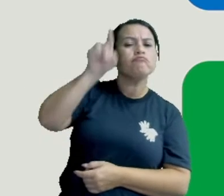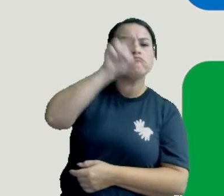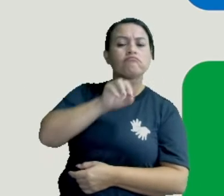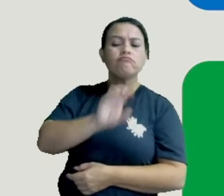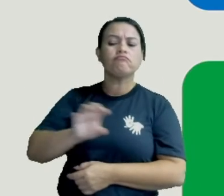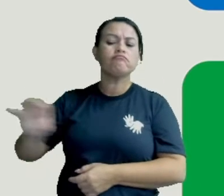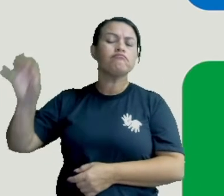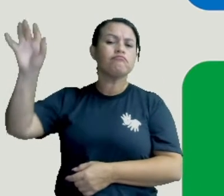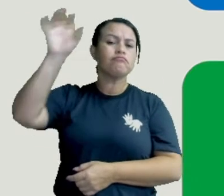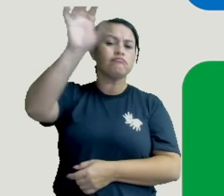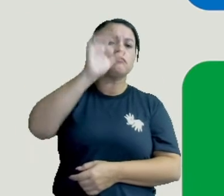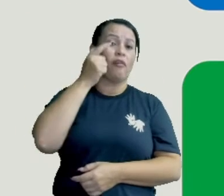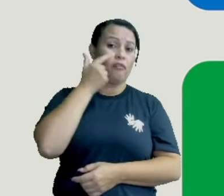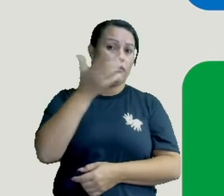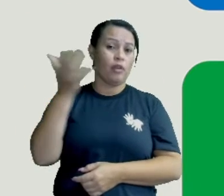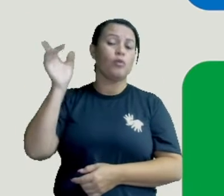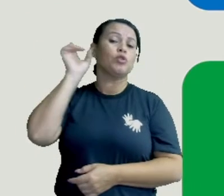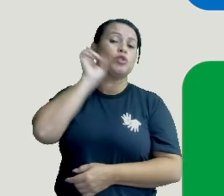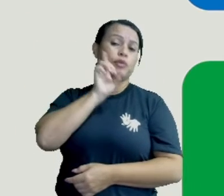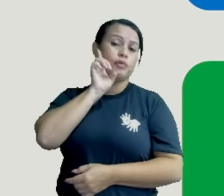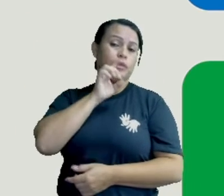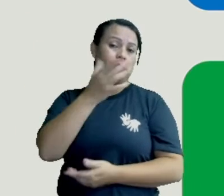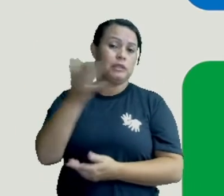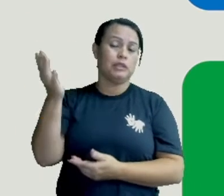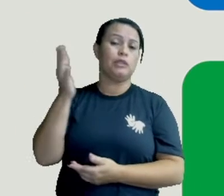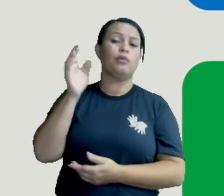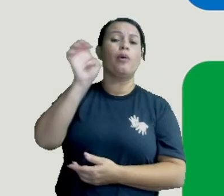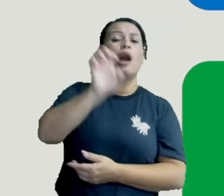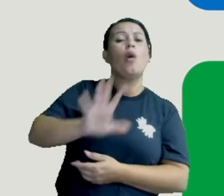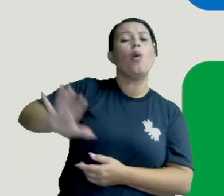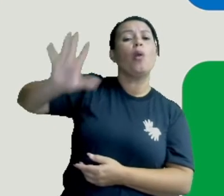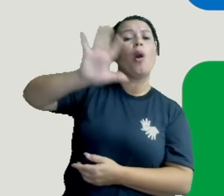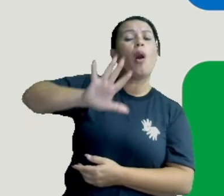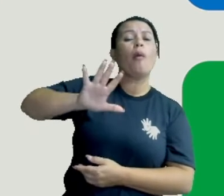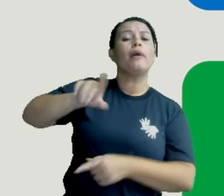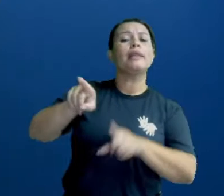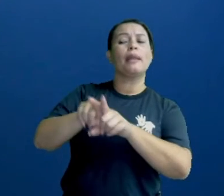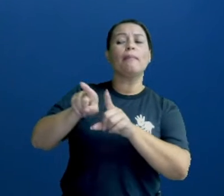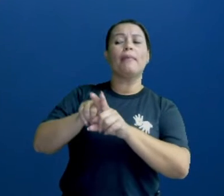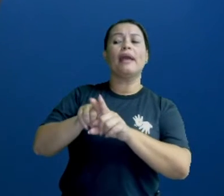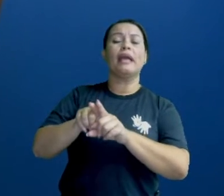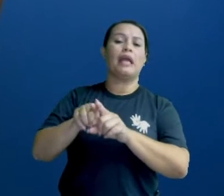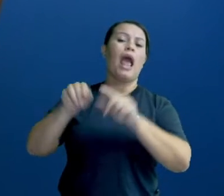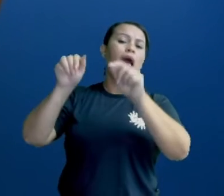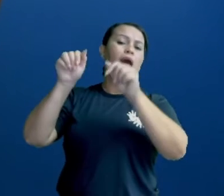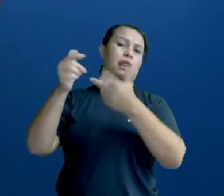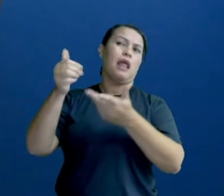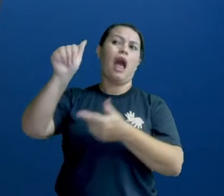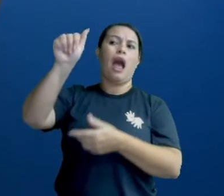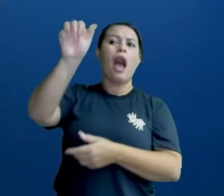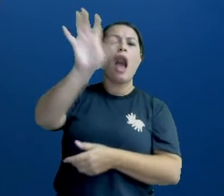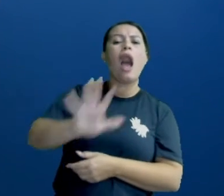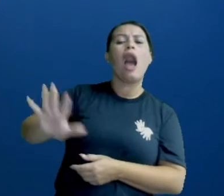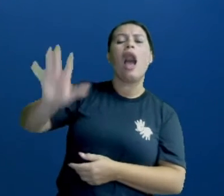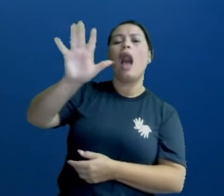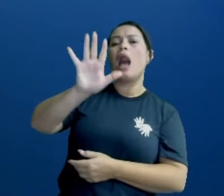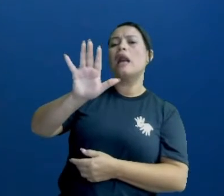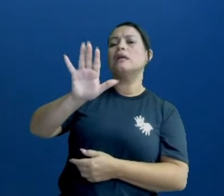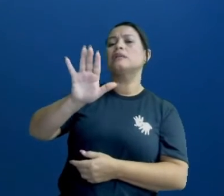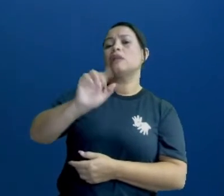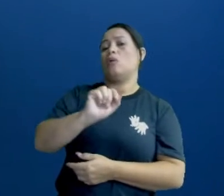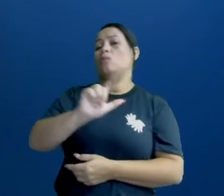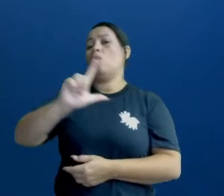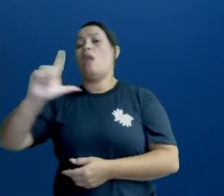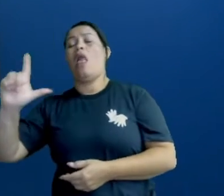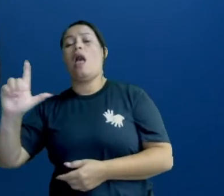aqui e aqui, né, Estados Unidos, a Europa e aqui essa parte da Ásia, né, seja aí o leste ou o Extremo Oriente e